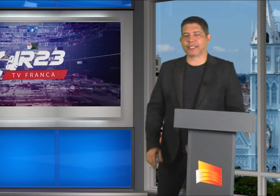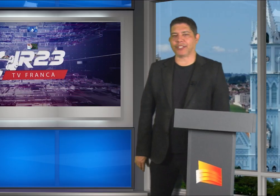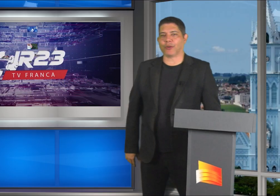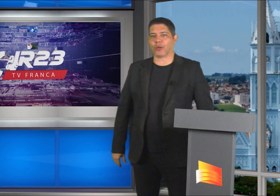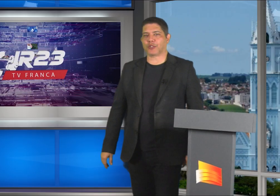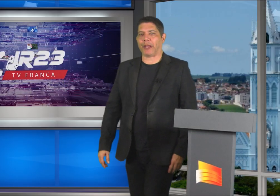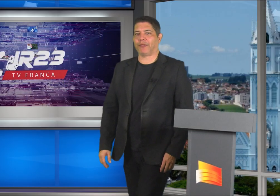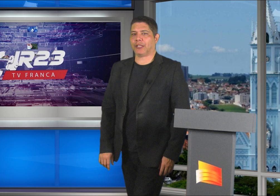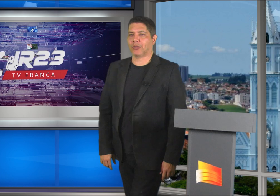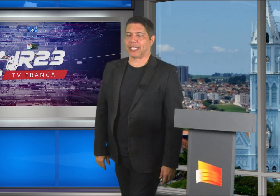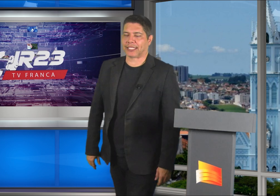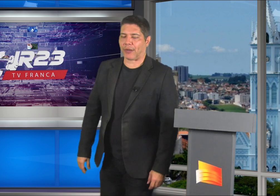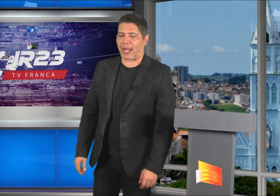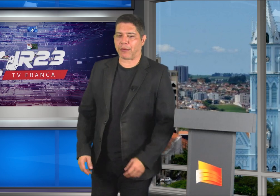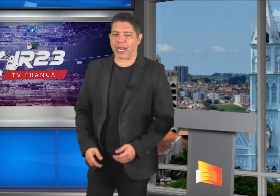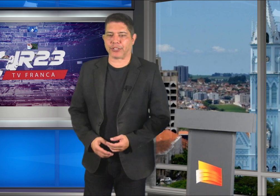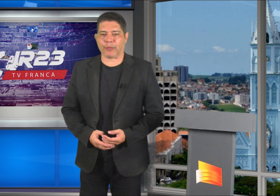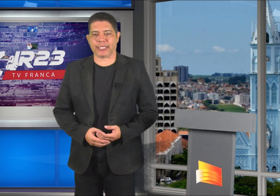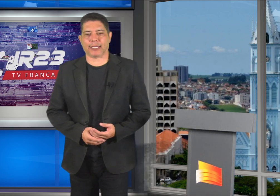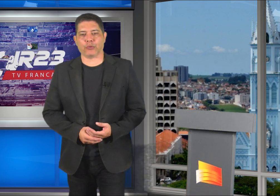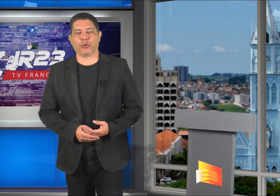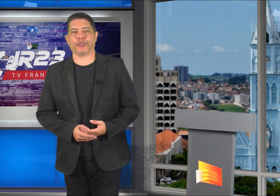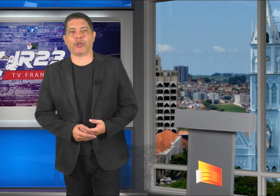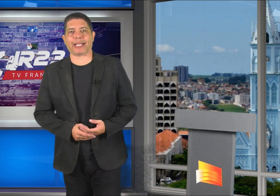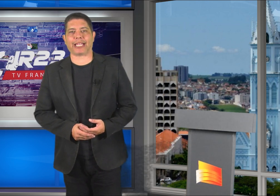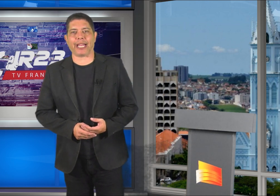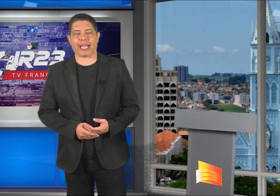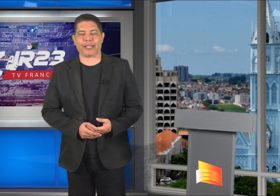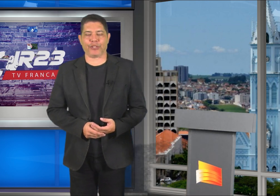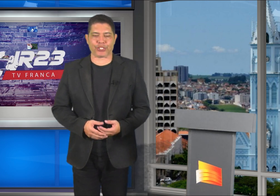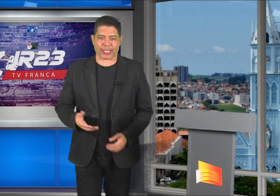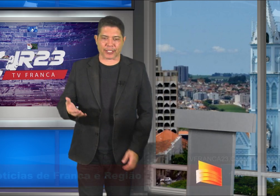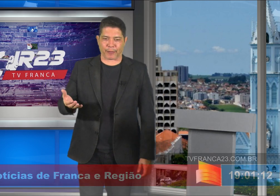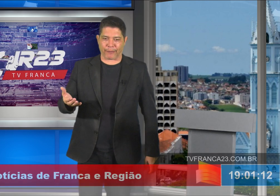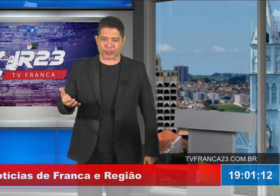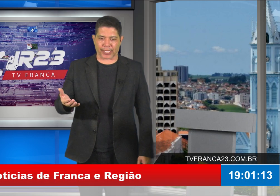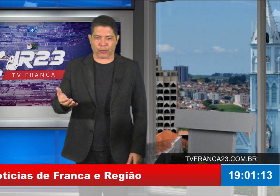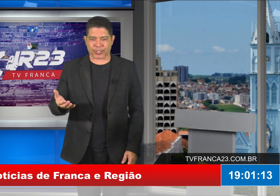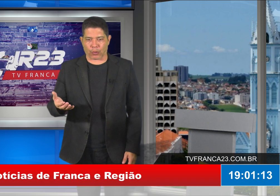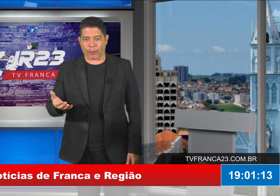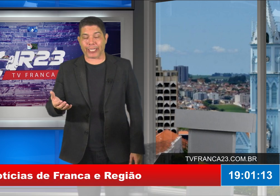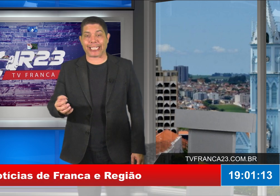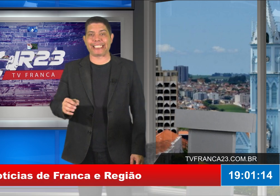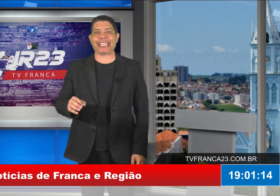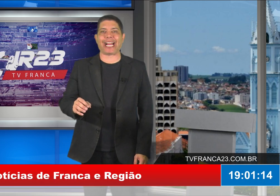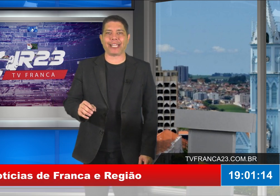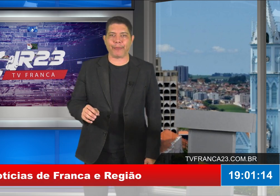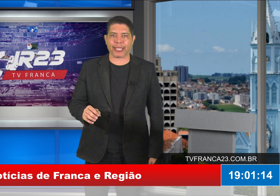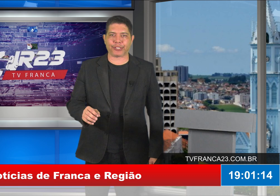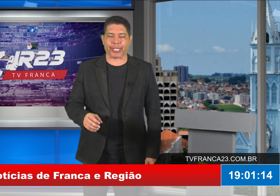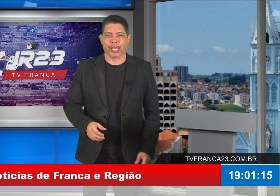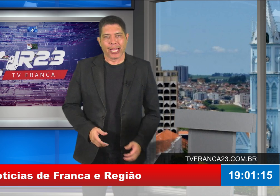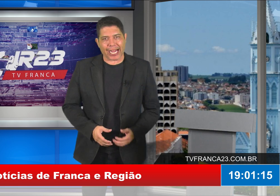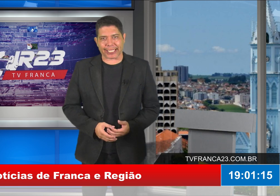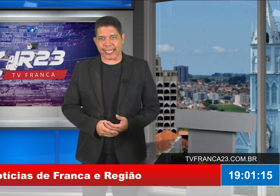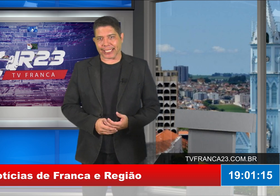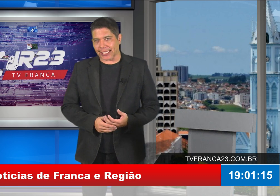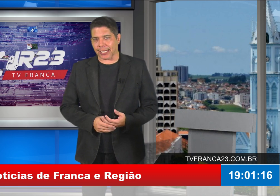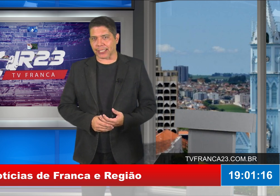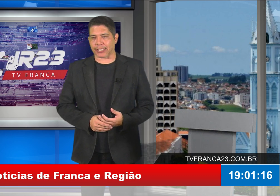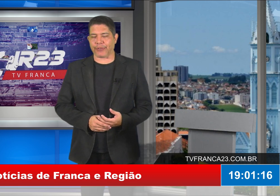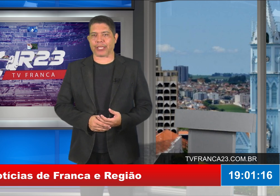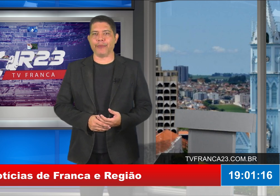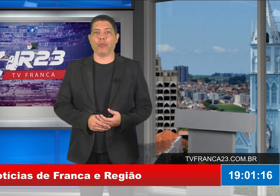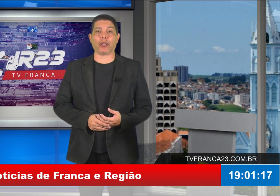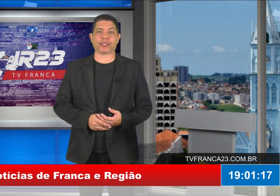Olá, boa noite. Sejam todos bem-vindos. Está no ar mais uma edição do JR23 para você que nos acompanha diariamente aqui na